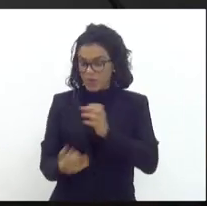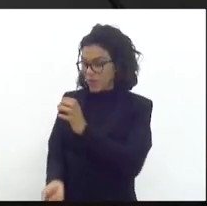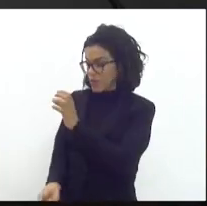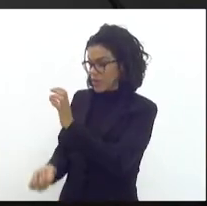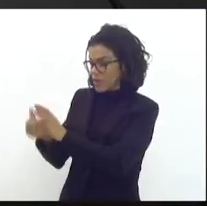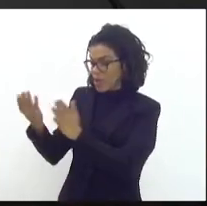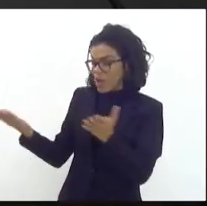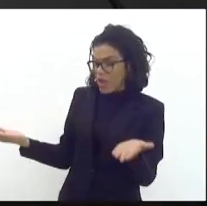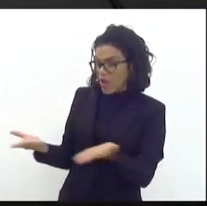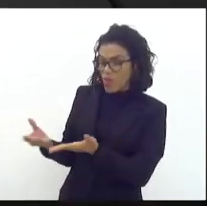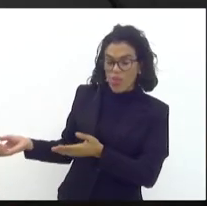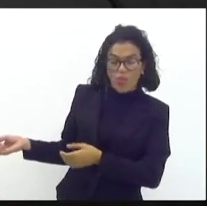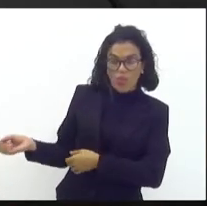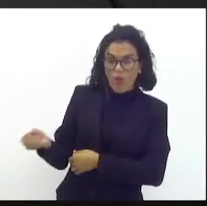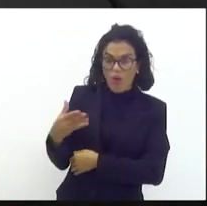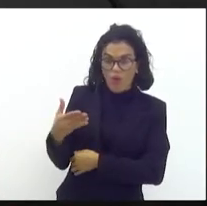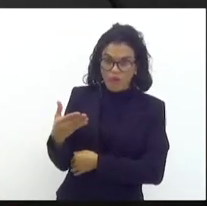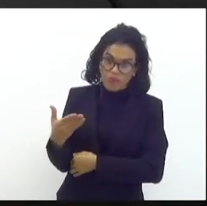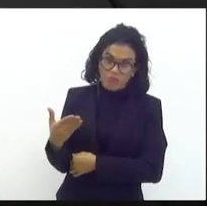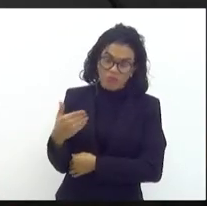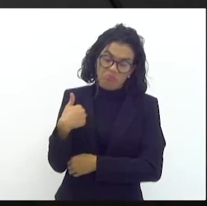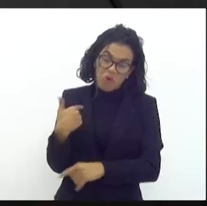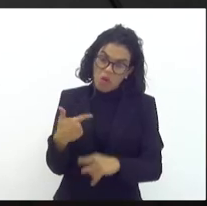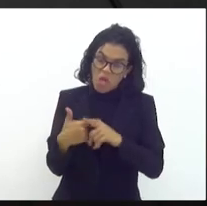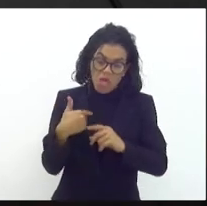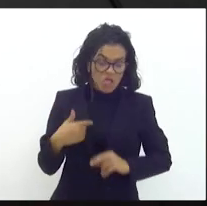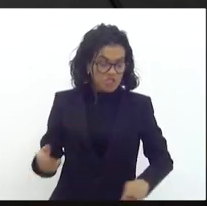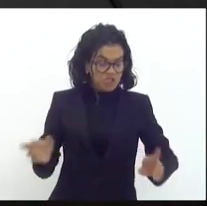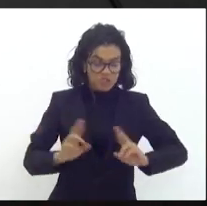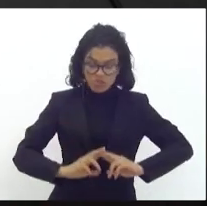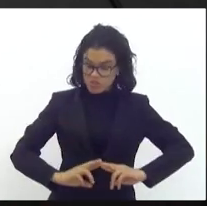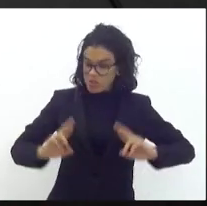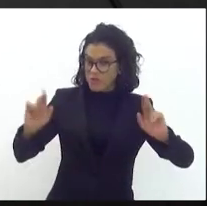sendo aprovado é completamente diferente na minha visão